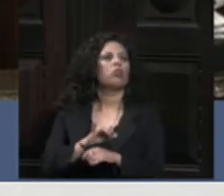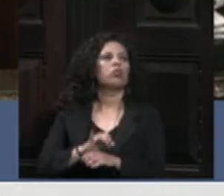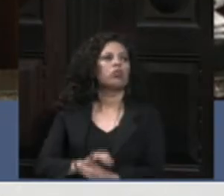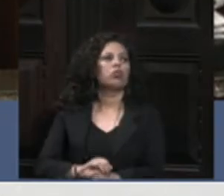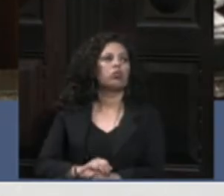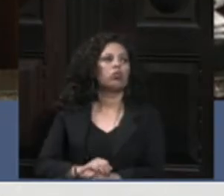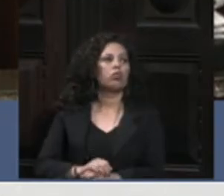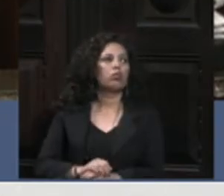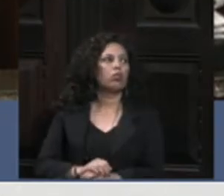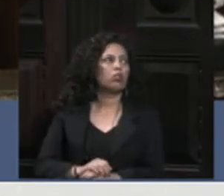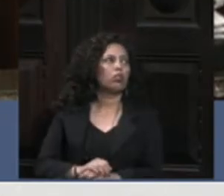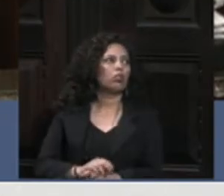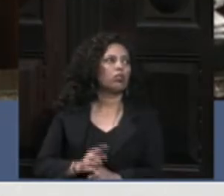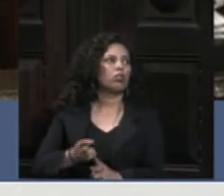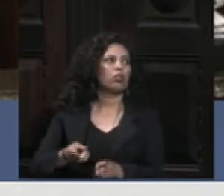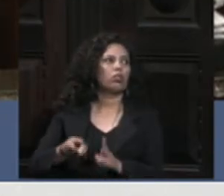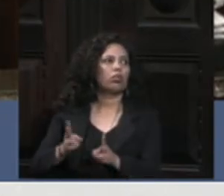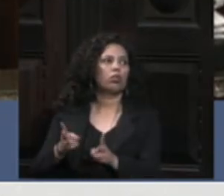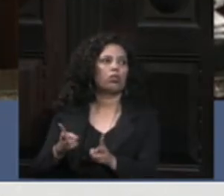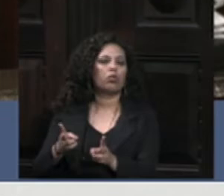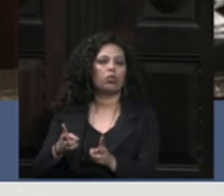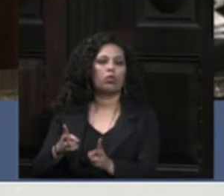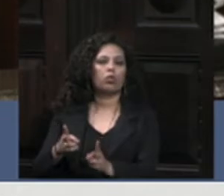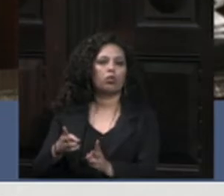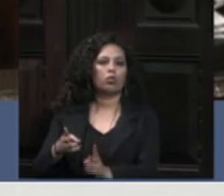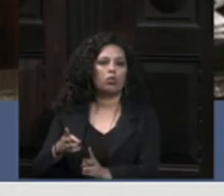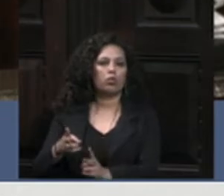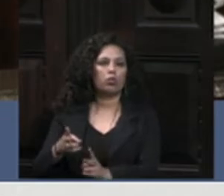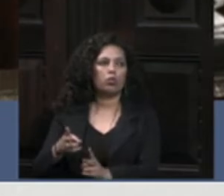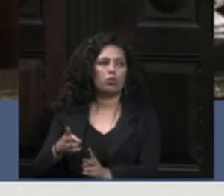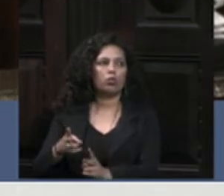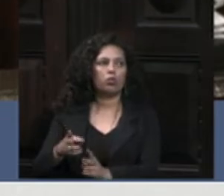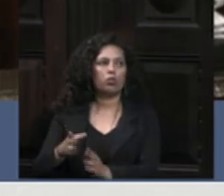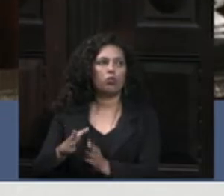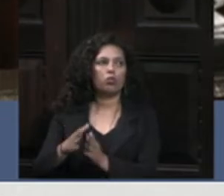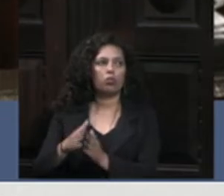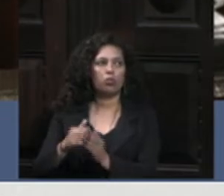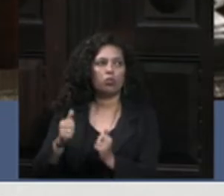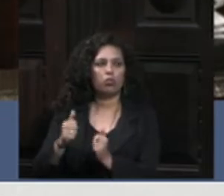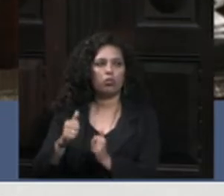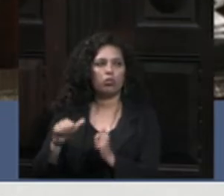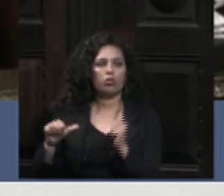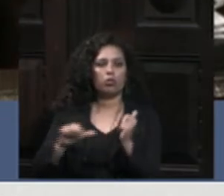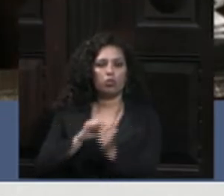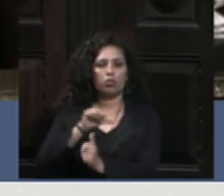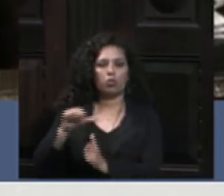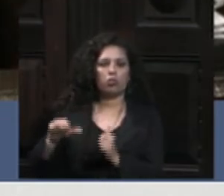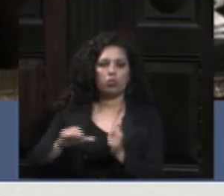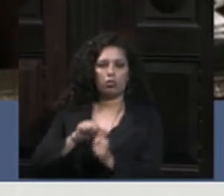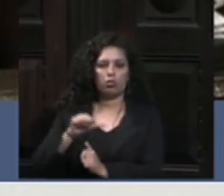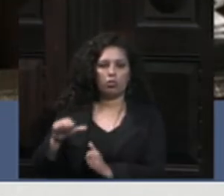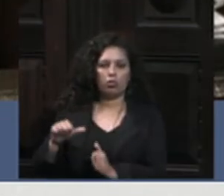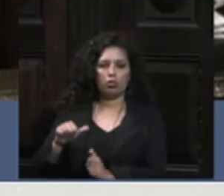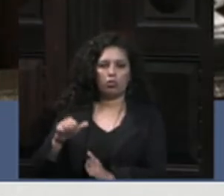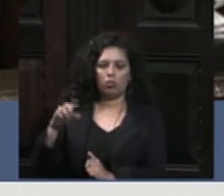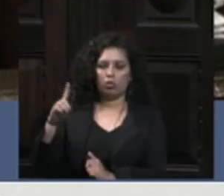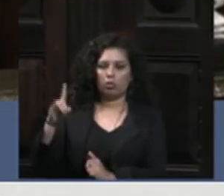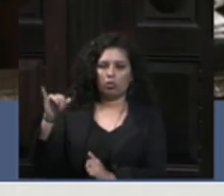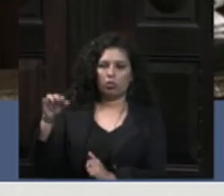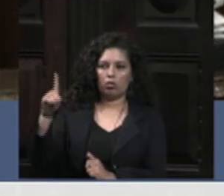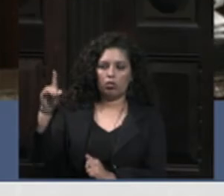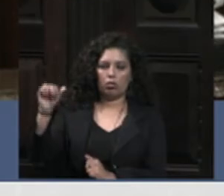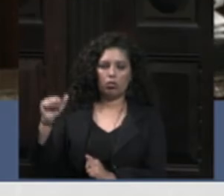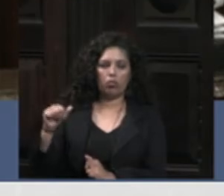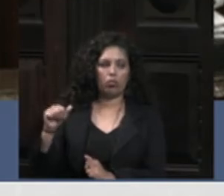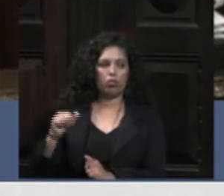Aliás, caminha Maria Lúcia Fatorelli pedindo a auditoria cidadã da dívida pública, e aí num contexto mais amplo.